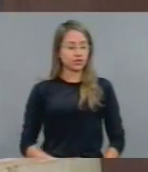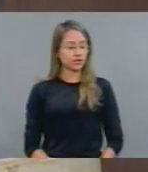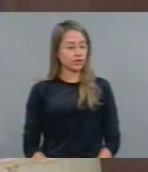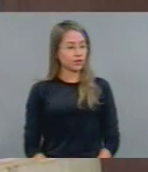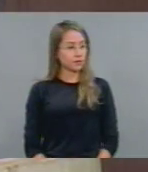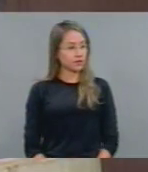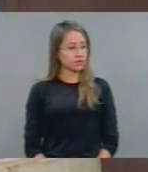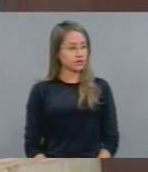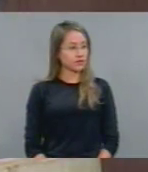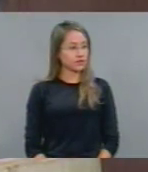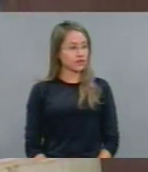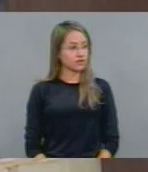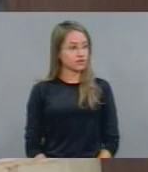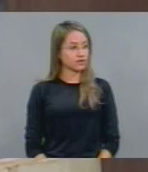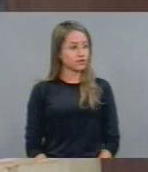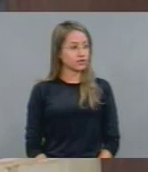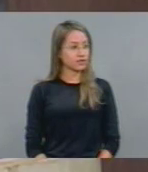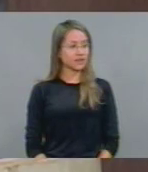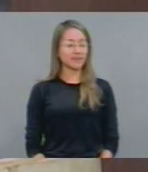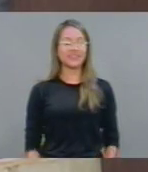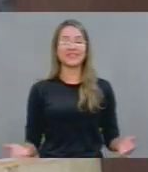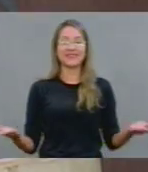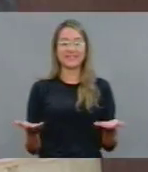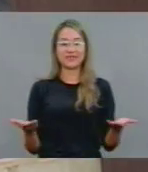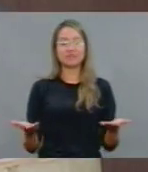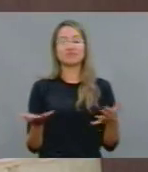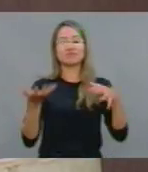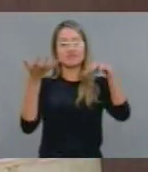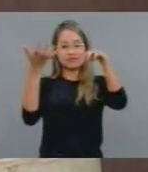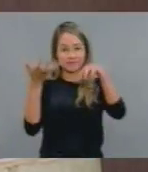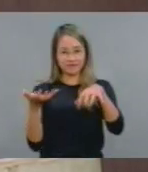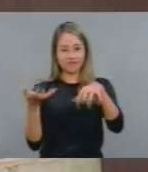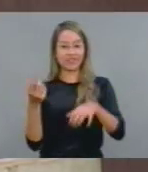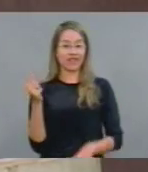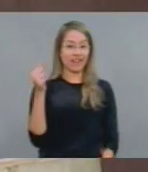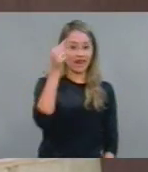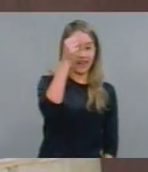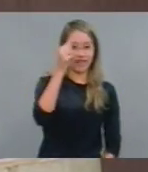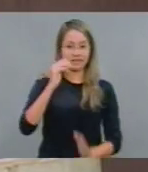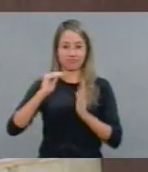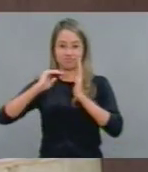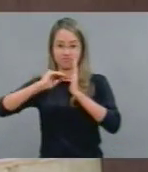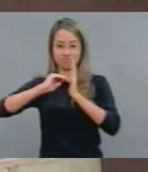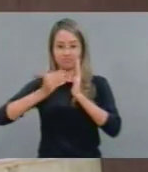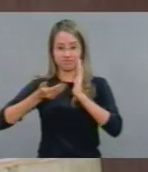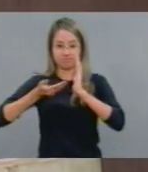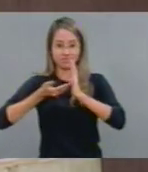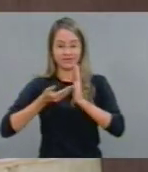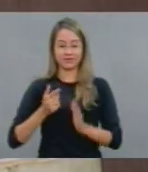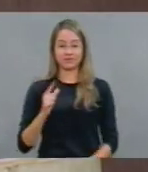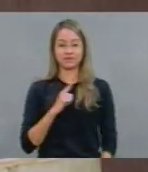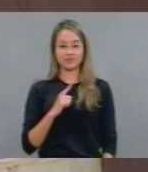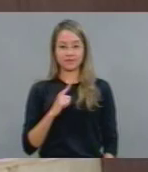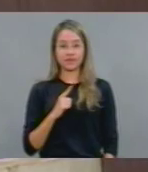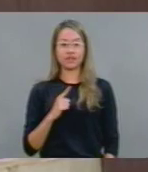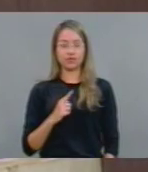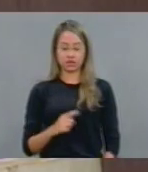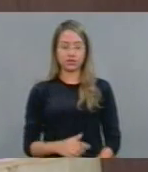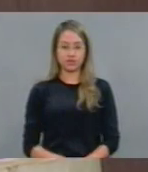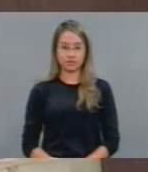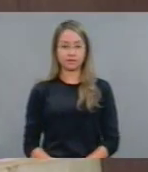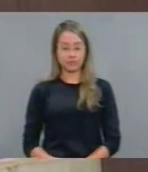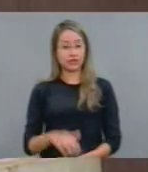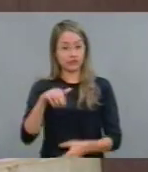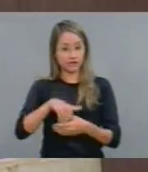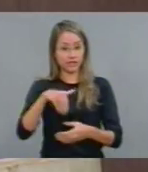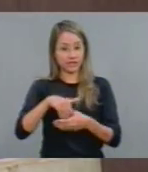da Câmara Baixa, da Câmara Federal, e, obviamente, pensando na votação